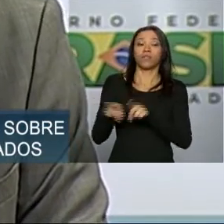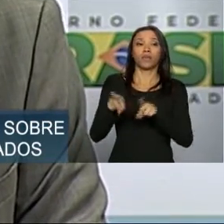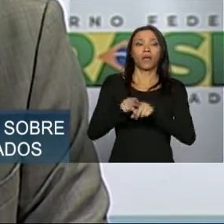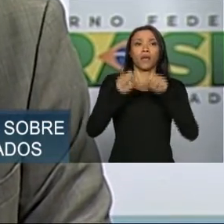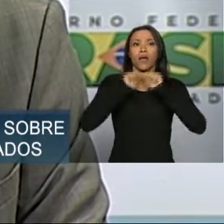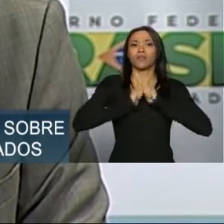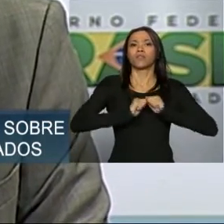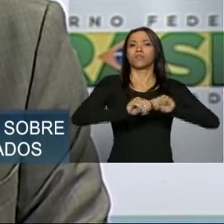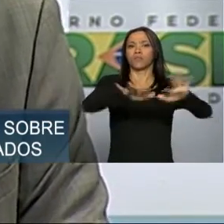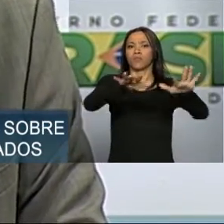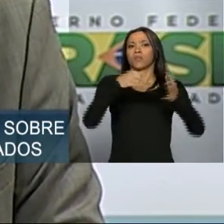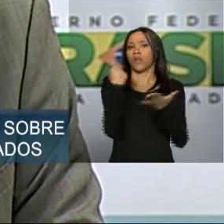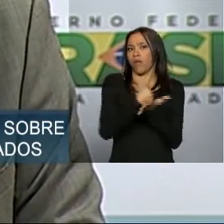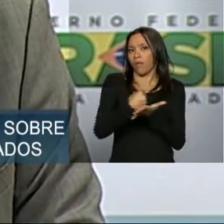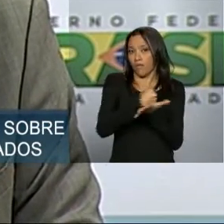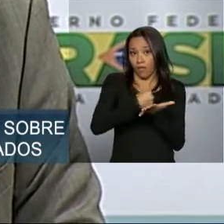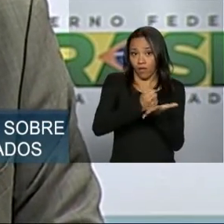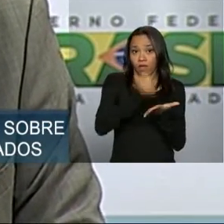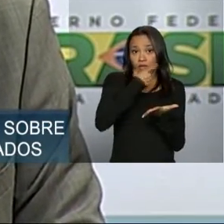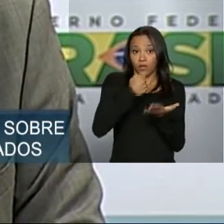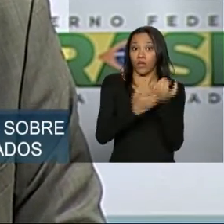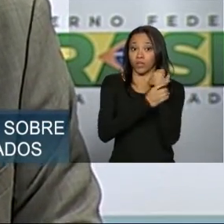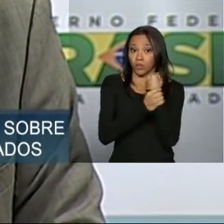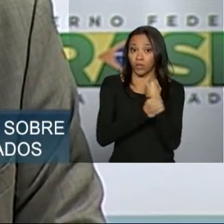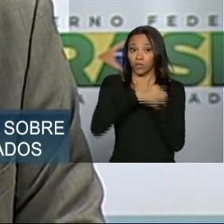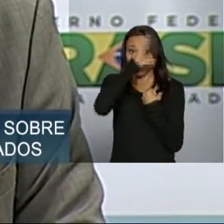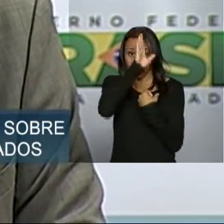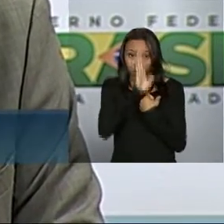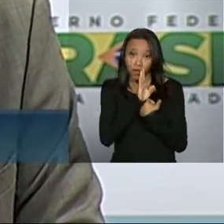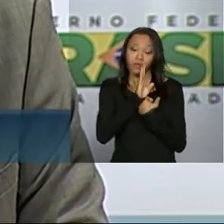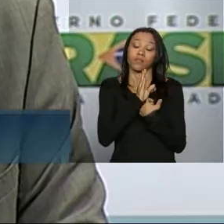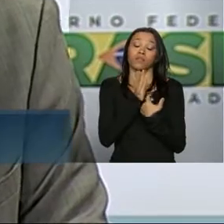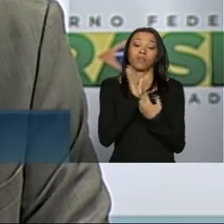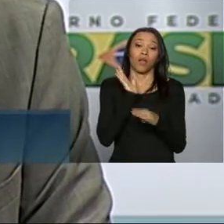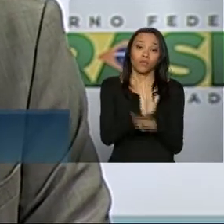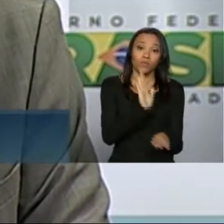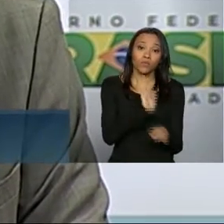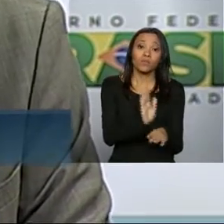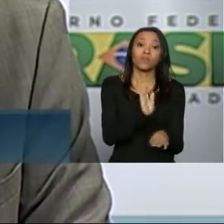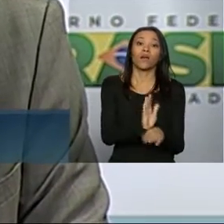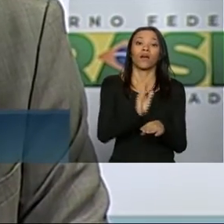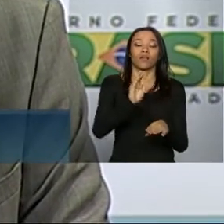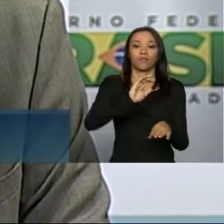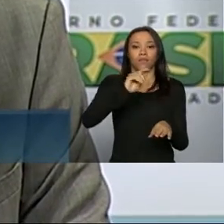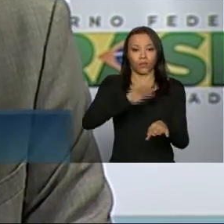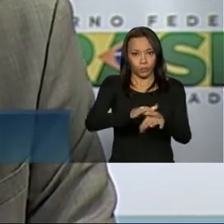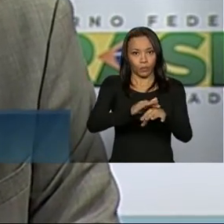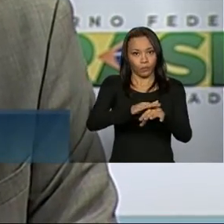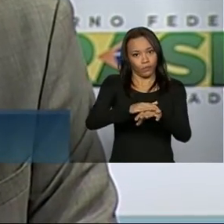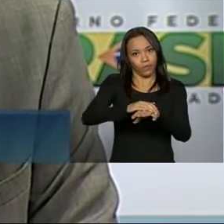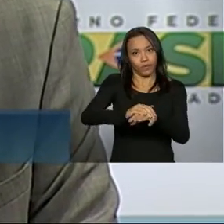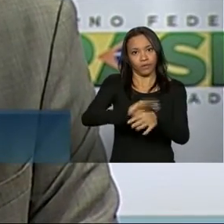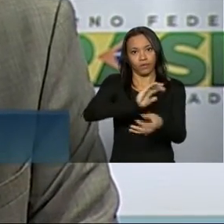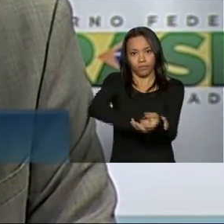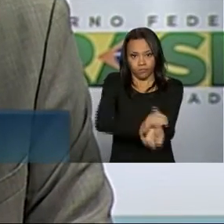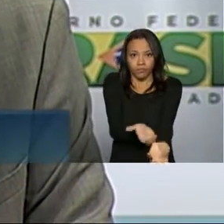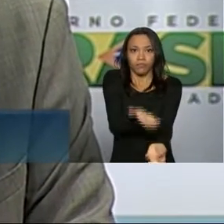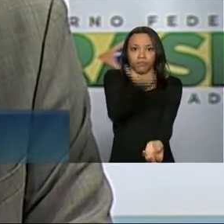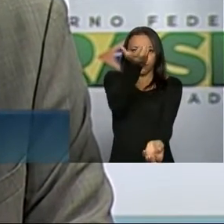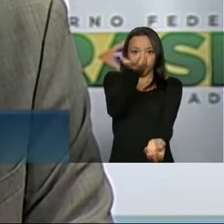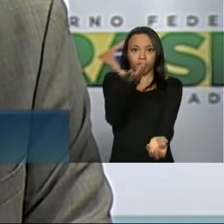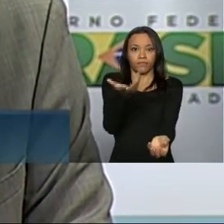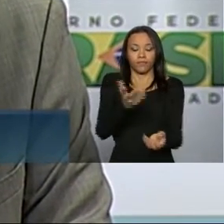da assistência farmacêutica, com a garantia dos medicamentos contra a hipertensão, tanto na nossa